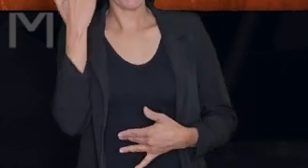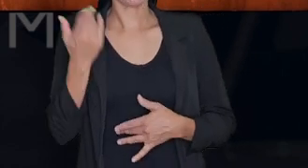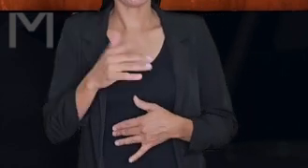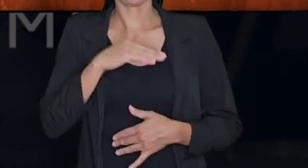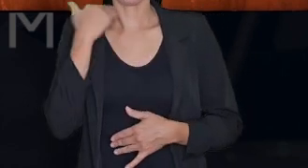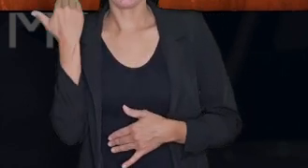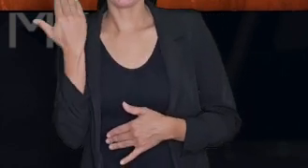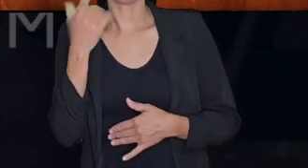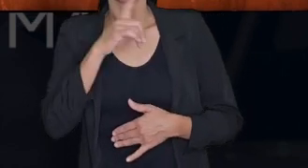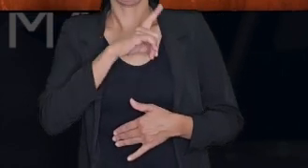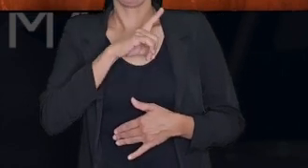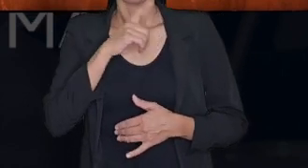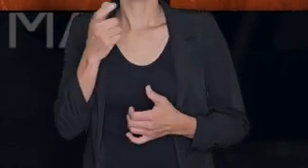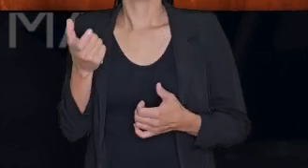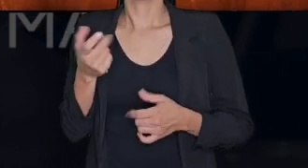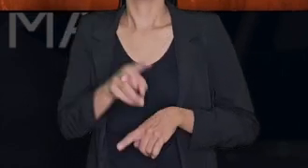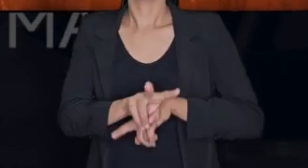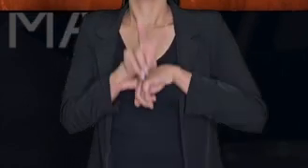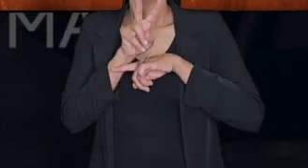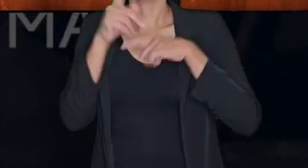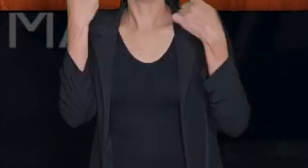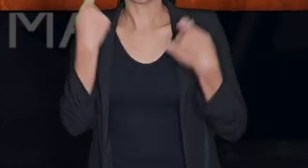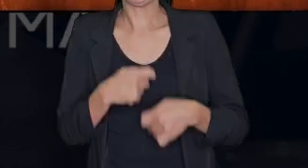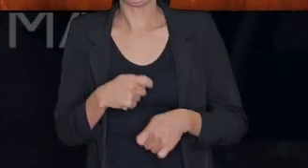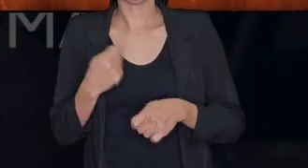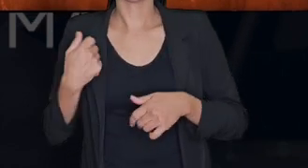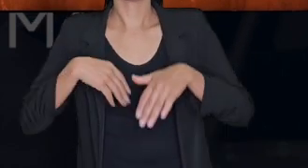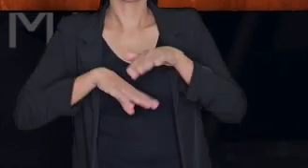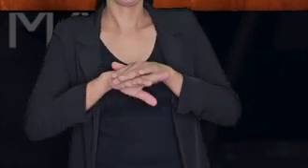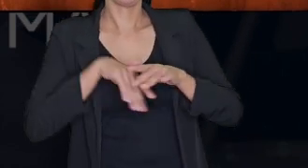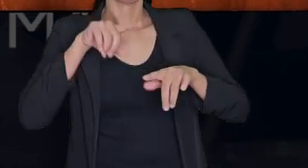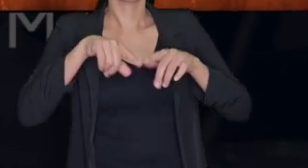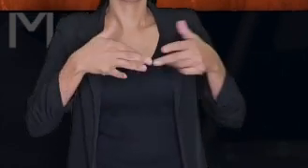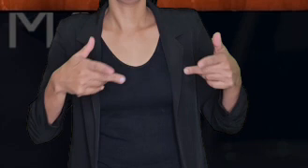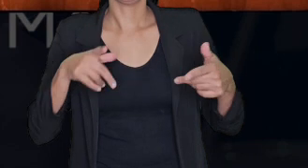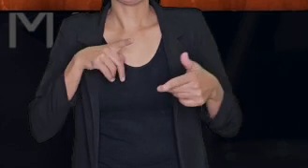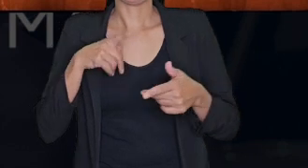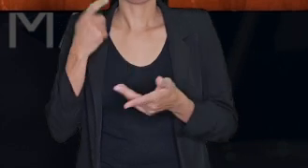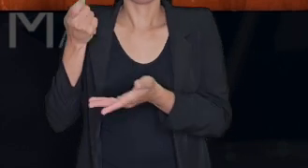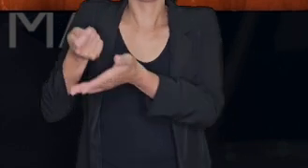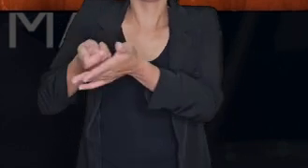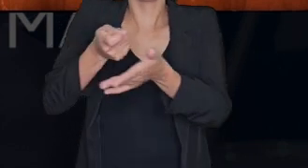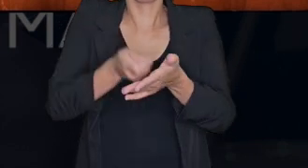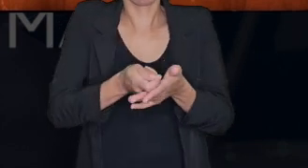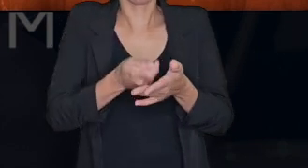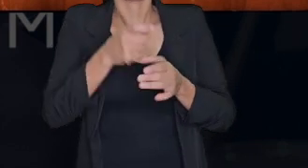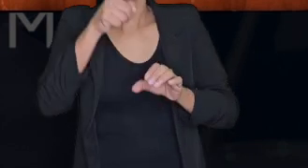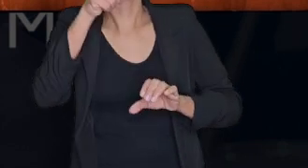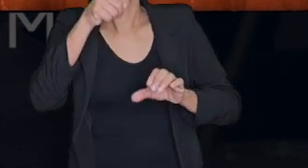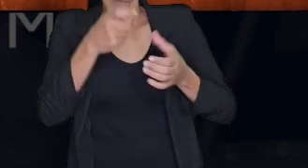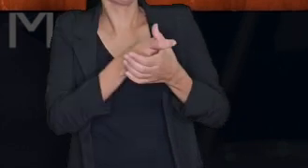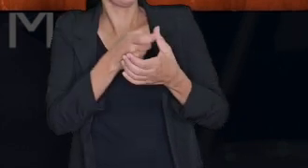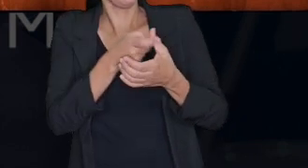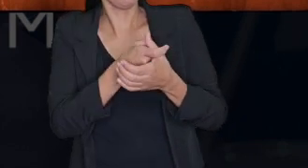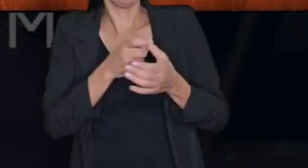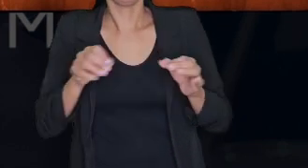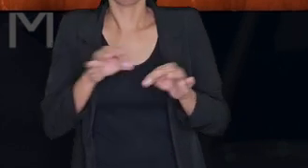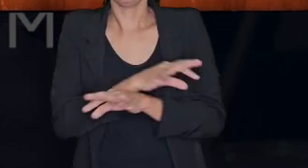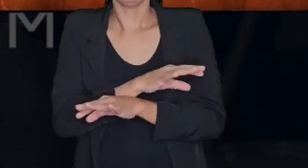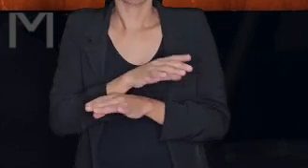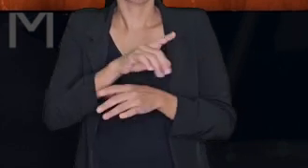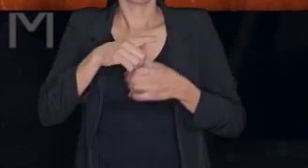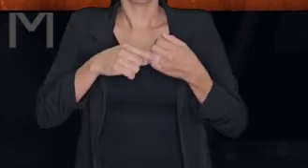diz: quando o falecido deixar credores, é preciso reservar bens suficientes para a satisfação dos